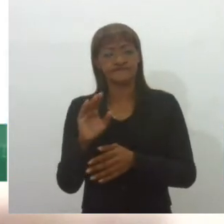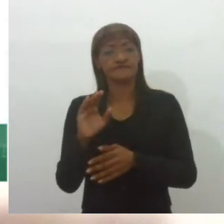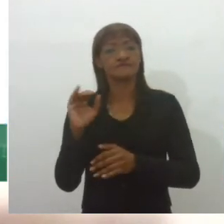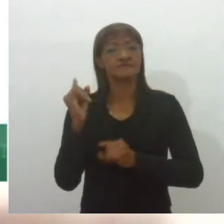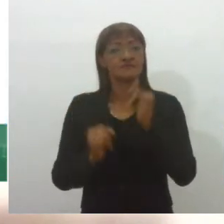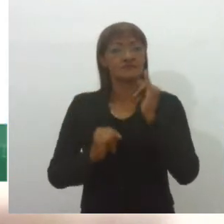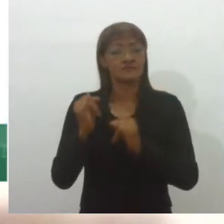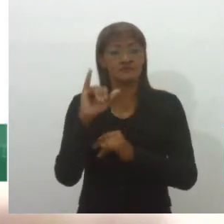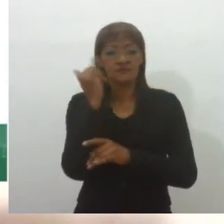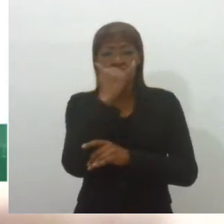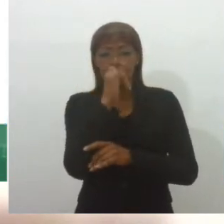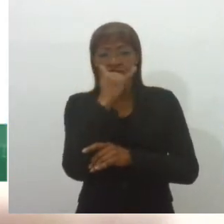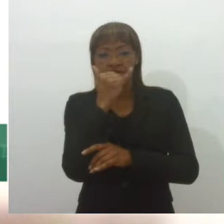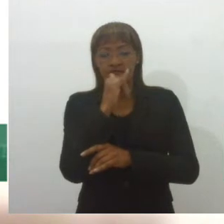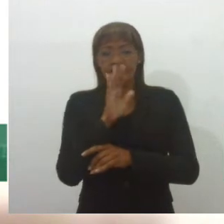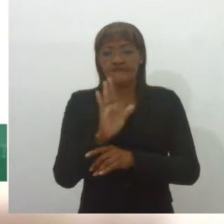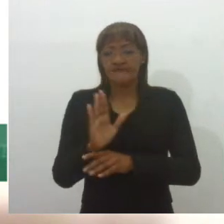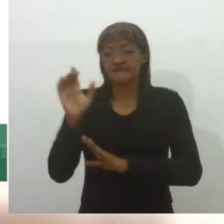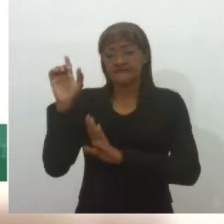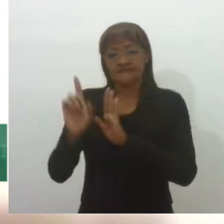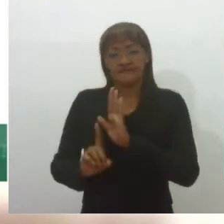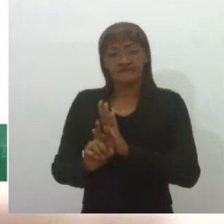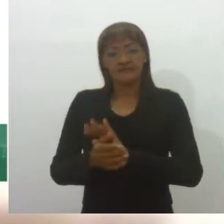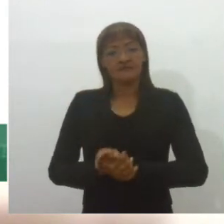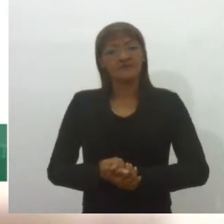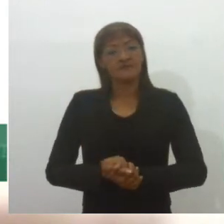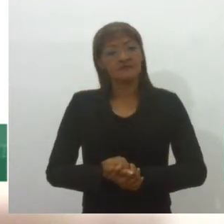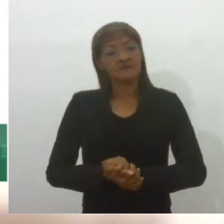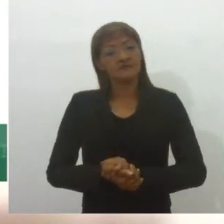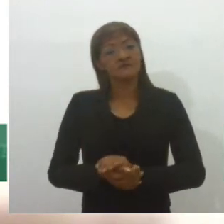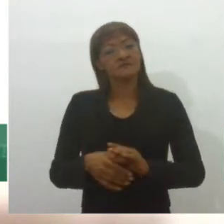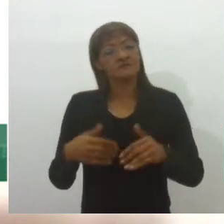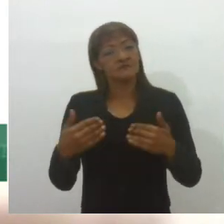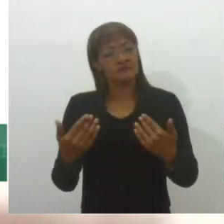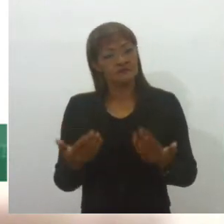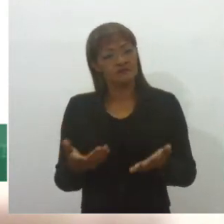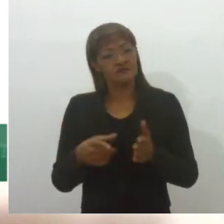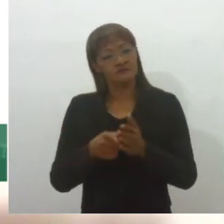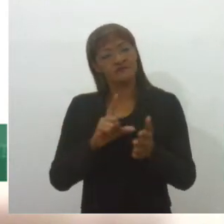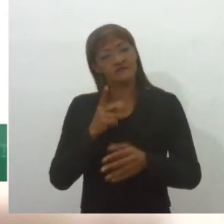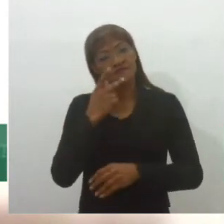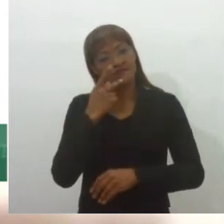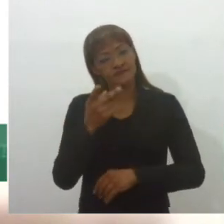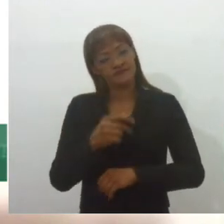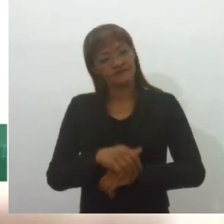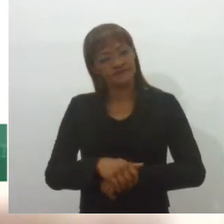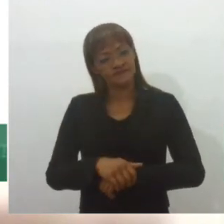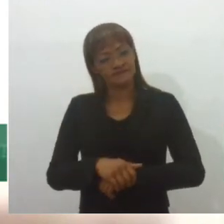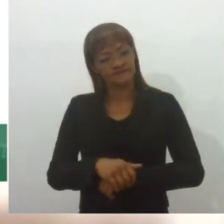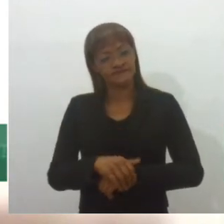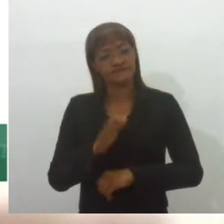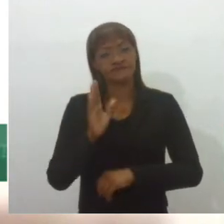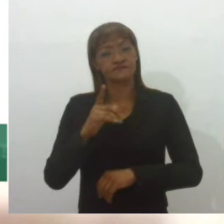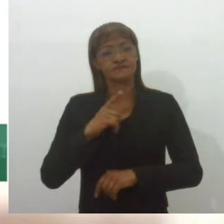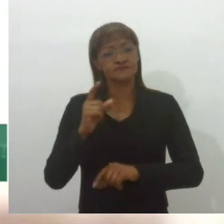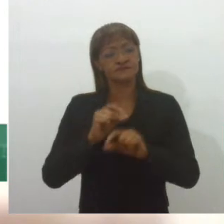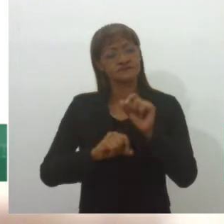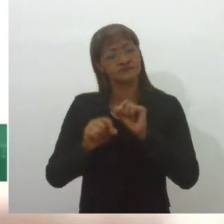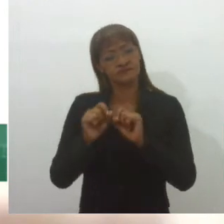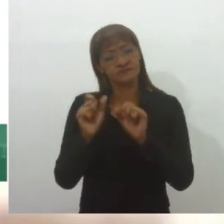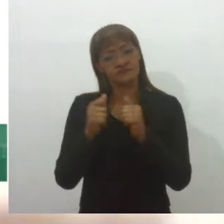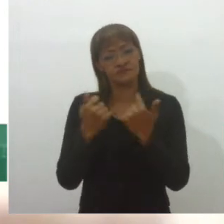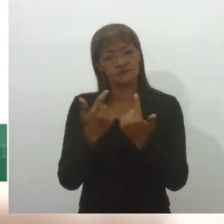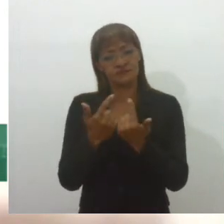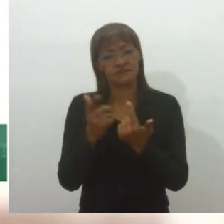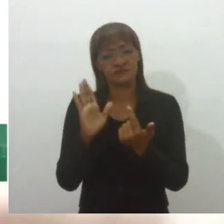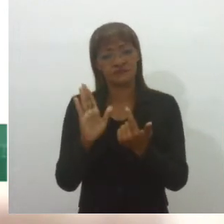vão ter direito. Então, é como eu estava dizendo, há uma estimativa, né, mas isso é uma estimativa da ANEEL, de